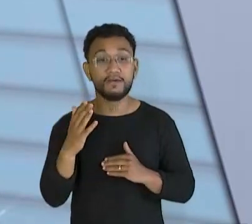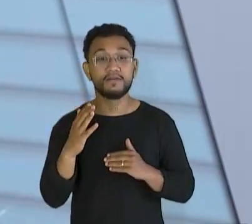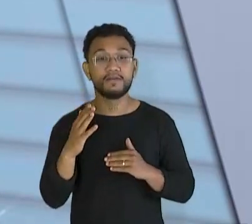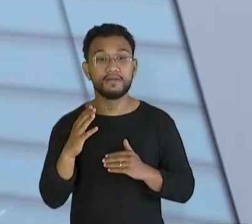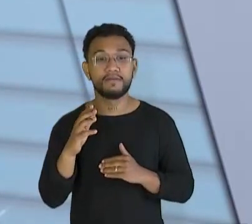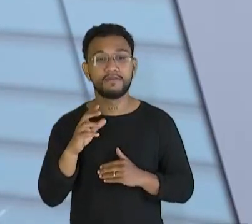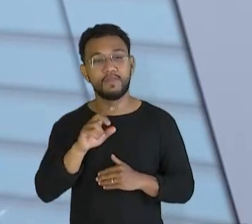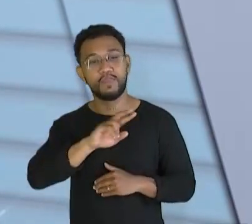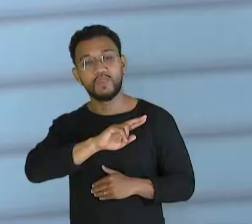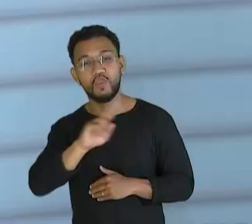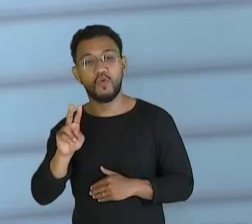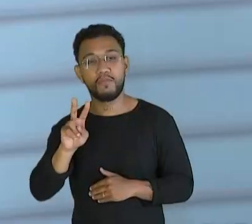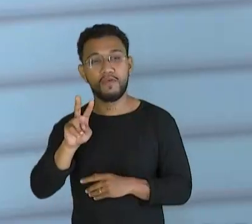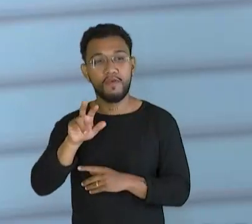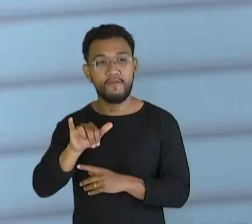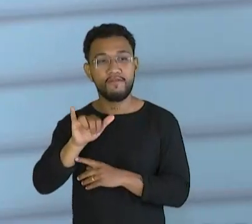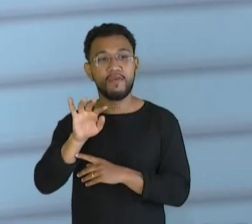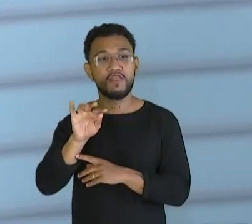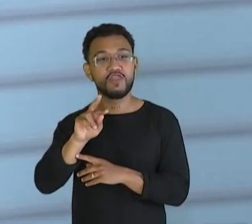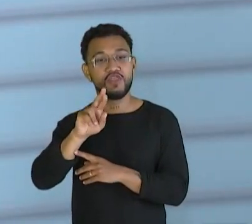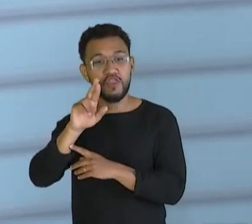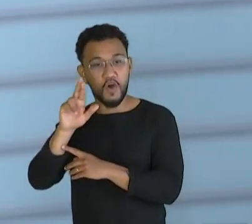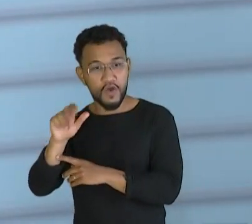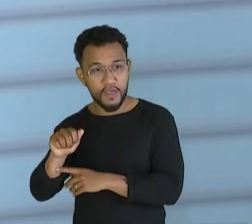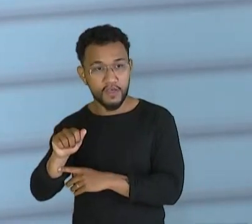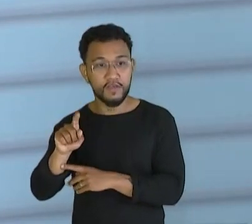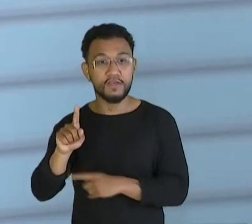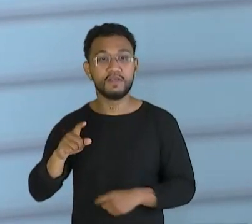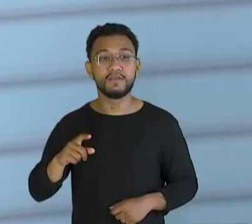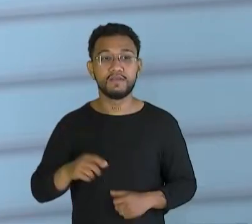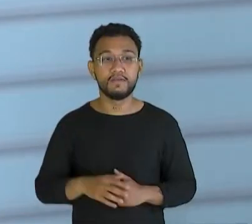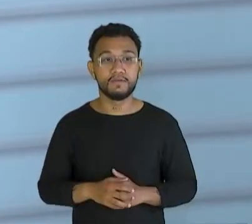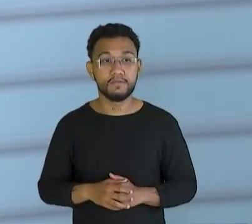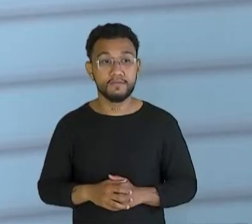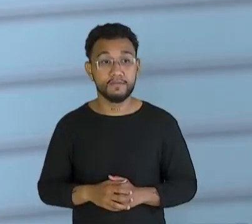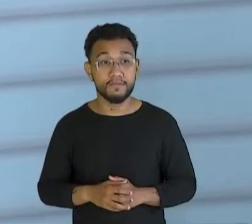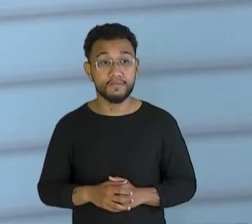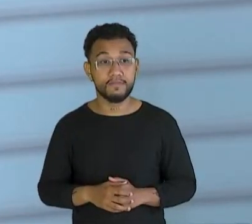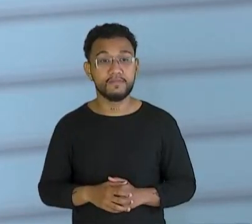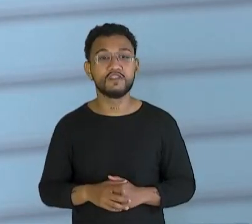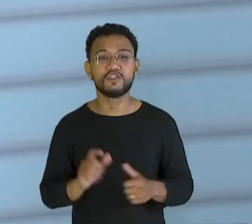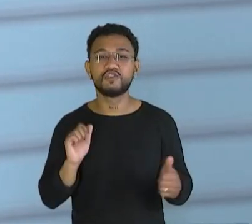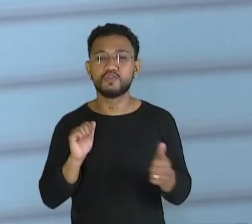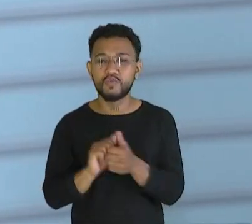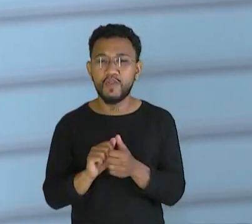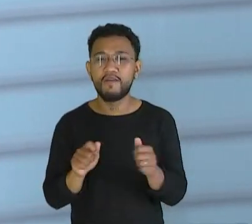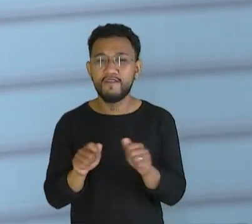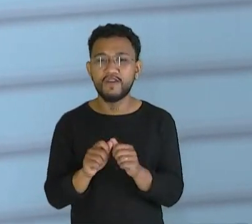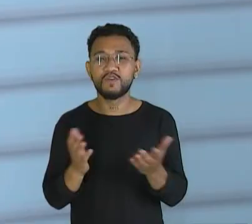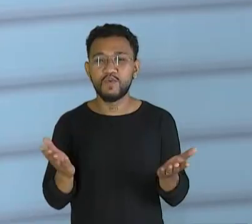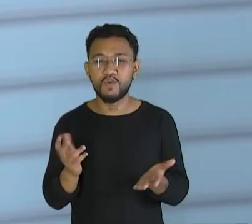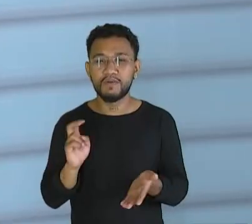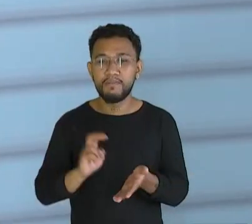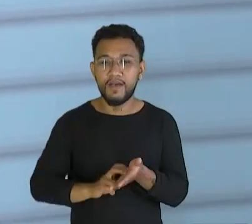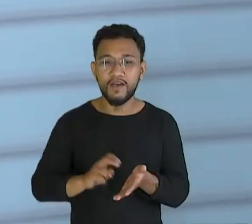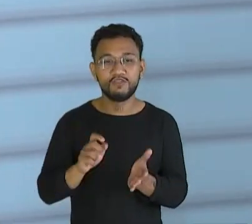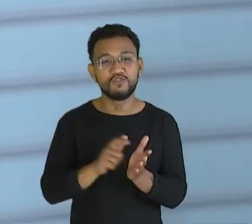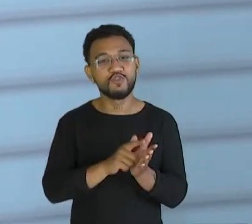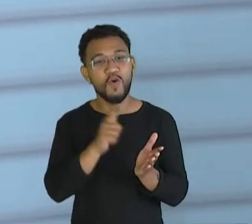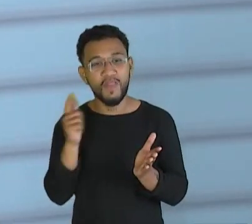Vitória Almeida, está aqui comigo, a Vitória também, a Vitória esteve até comigo no vivo que a gente fez no jornal Alesse